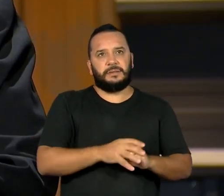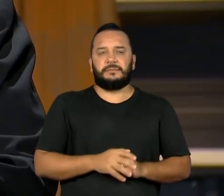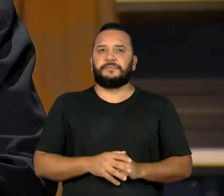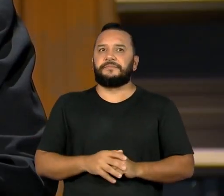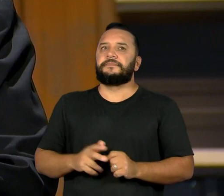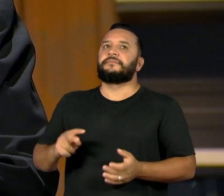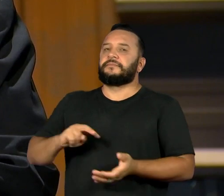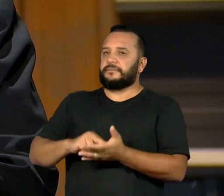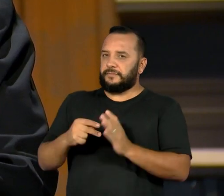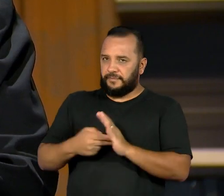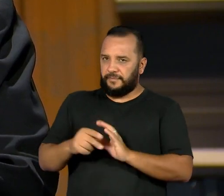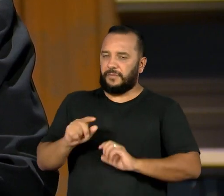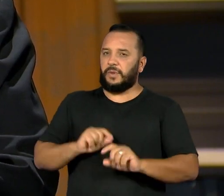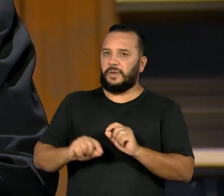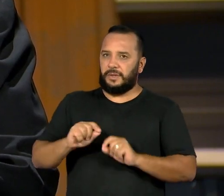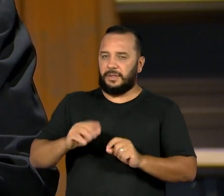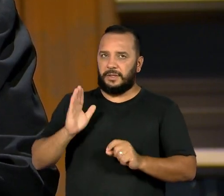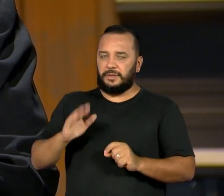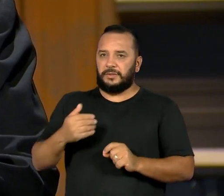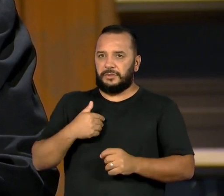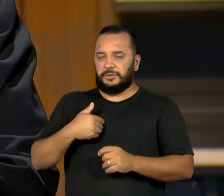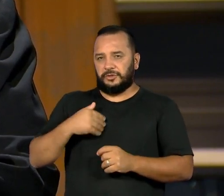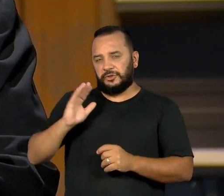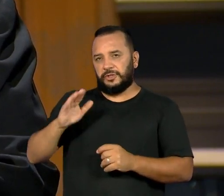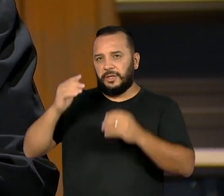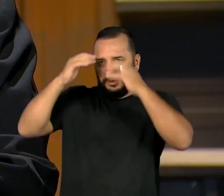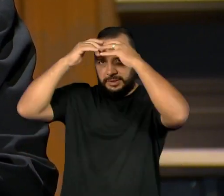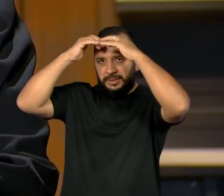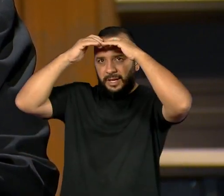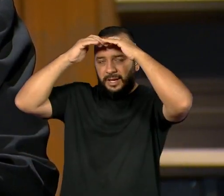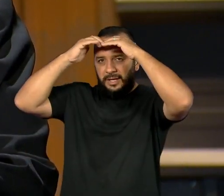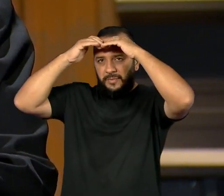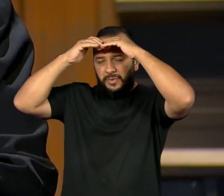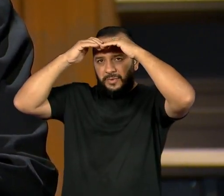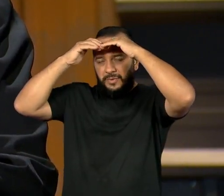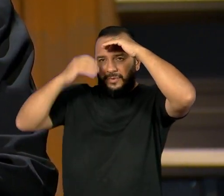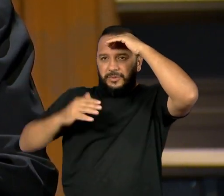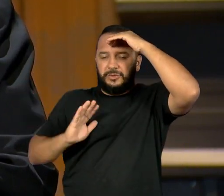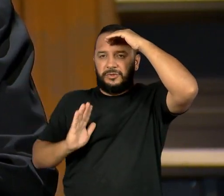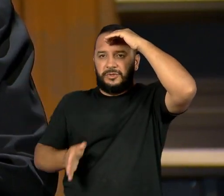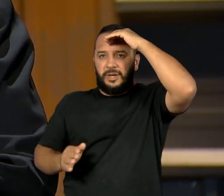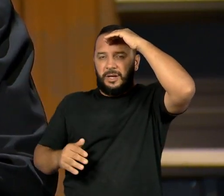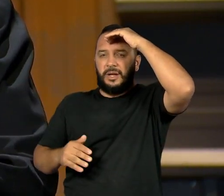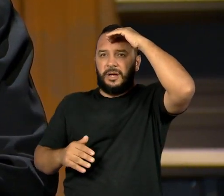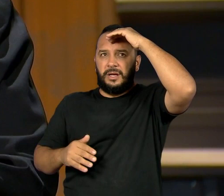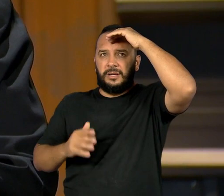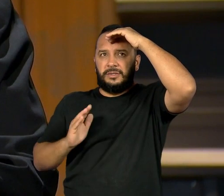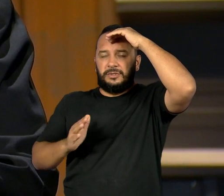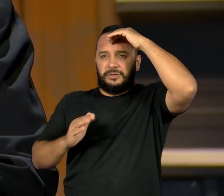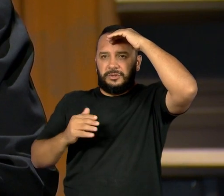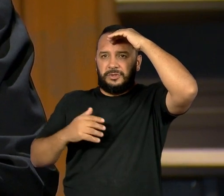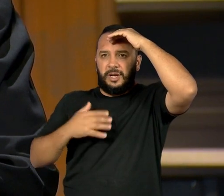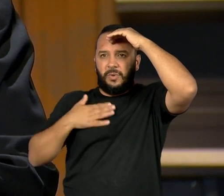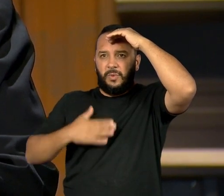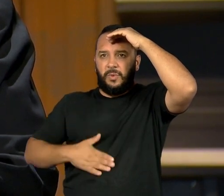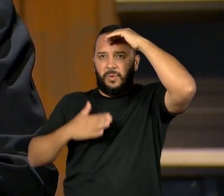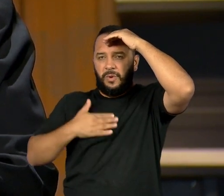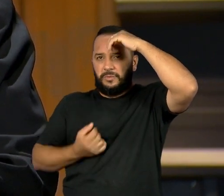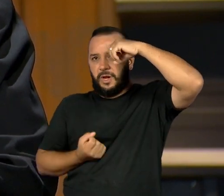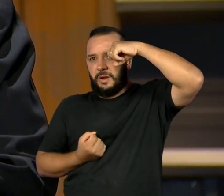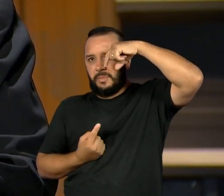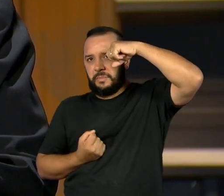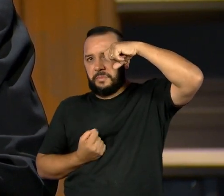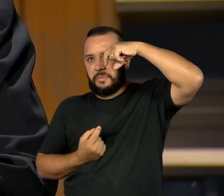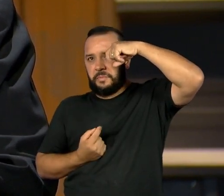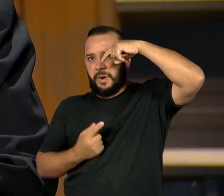uma interrupção na comunicação entre o nosso cérebro e os nervos e músculos do corpo,